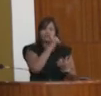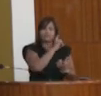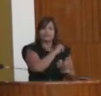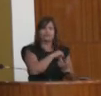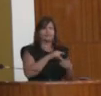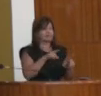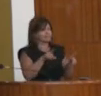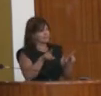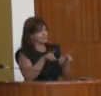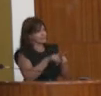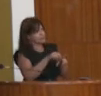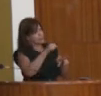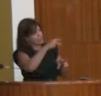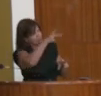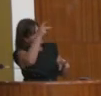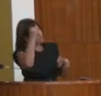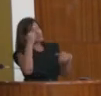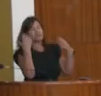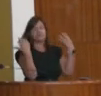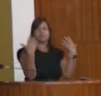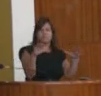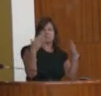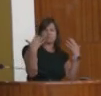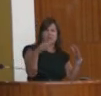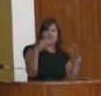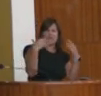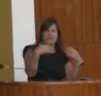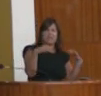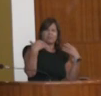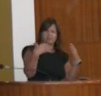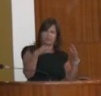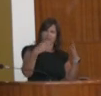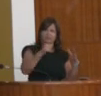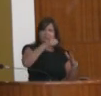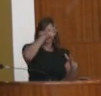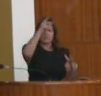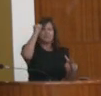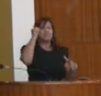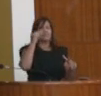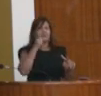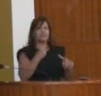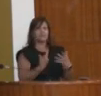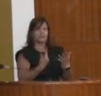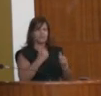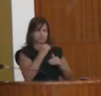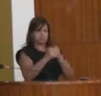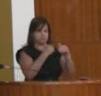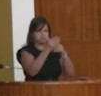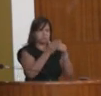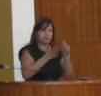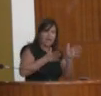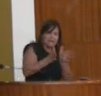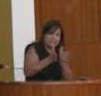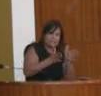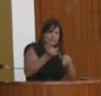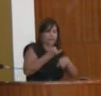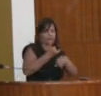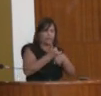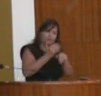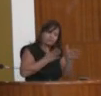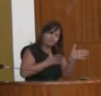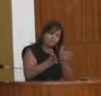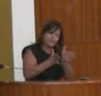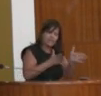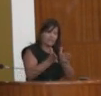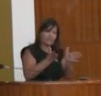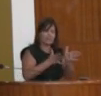que está reconstruindo uma cidade acessível, com acessibilidade, uma cidade para tornar acessível. Quando